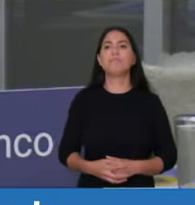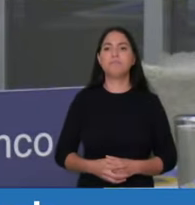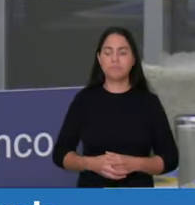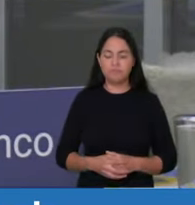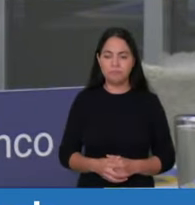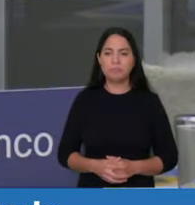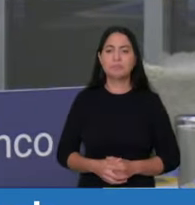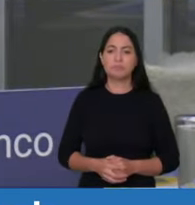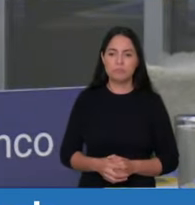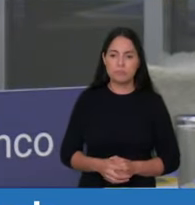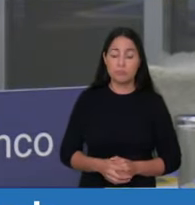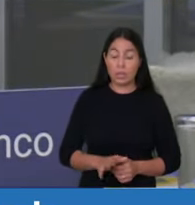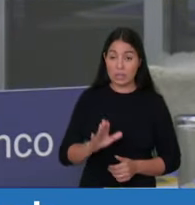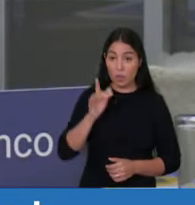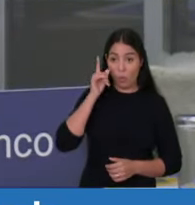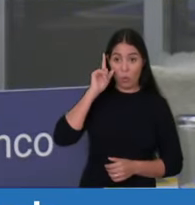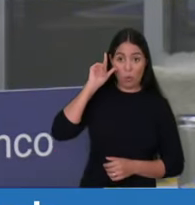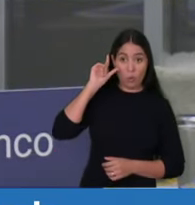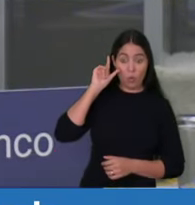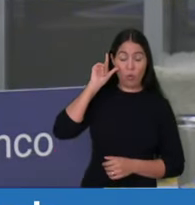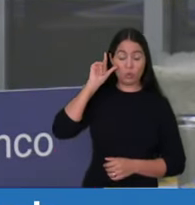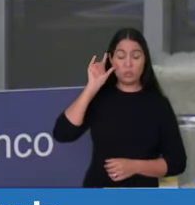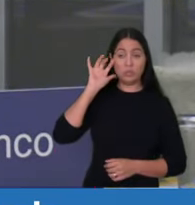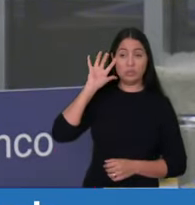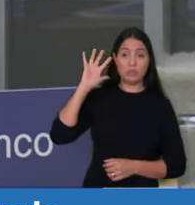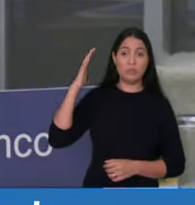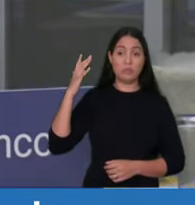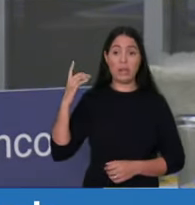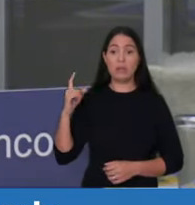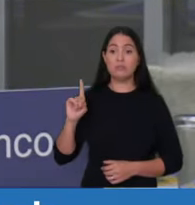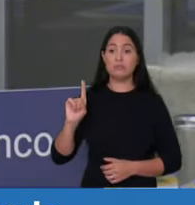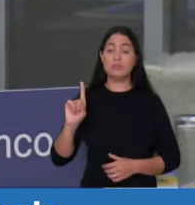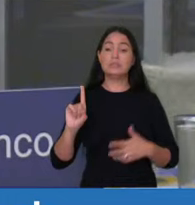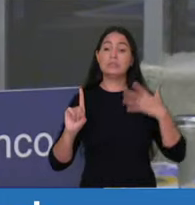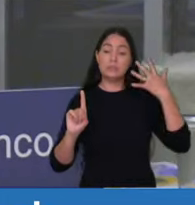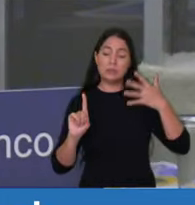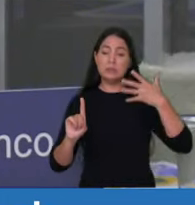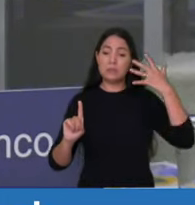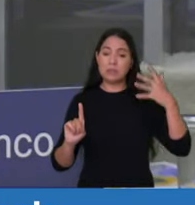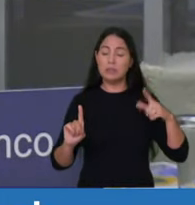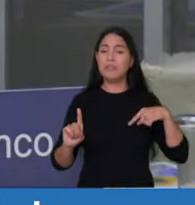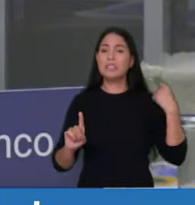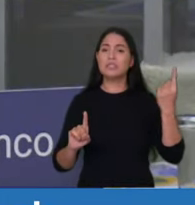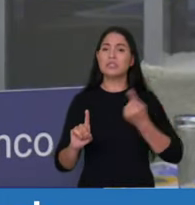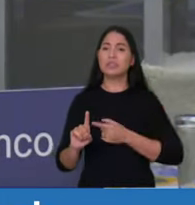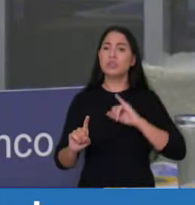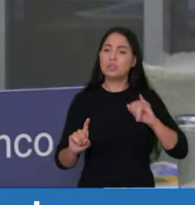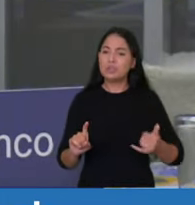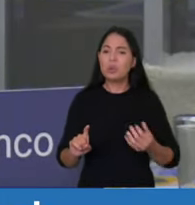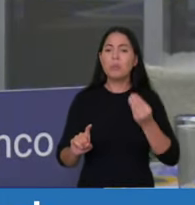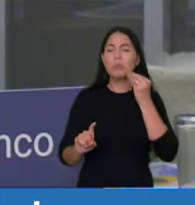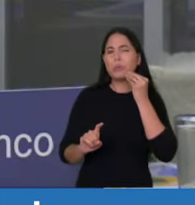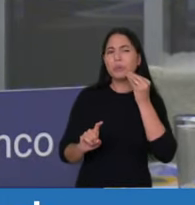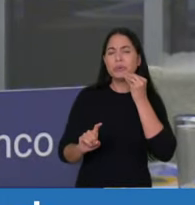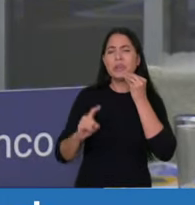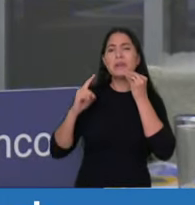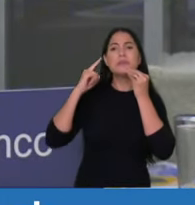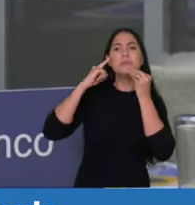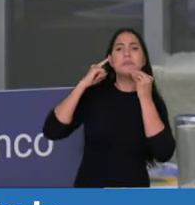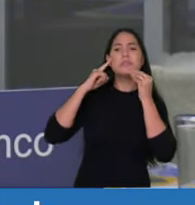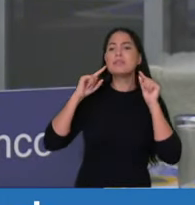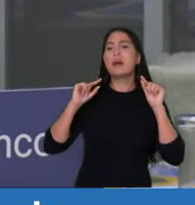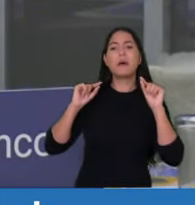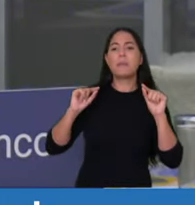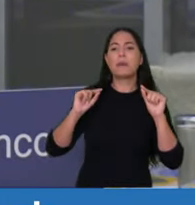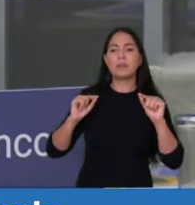Portanto, ontem, as revelações que foram feitas nos dão uma oportunidade de repensar o que precisa ser feito para que o